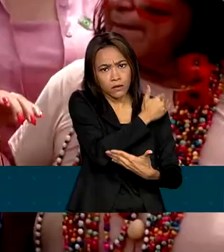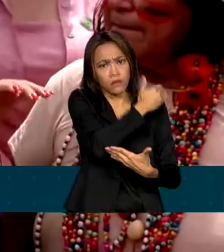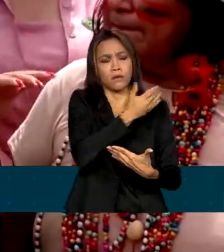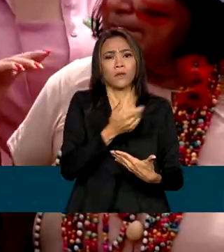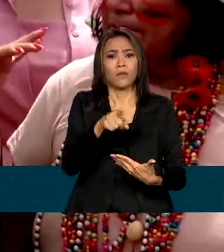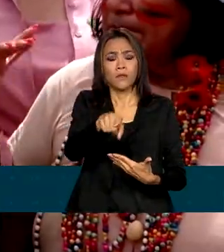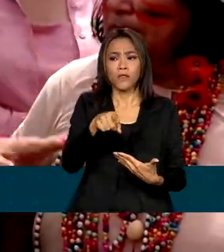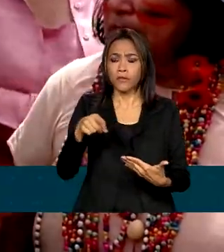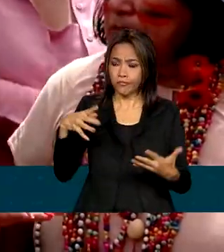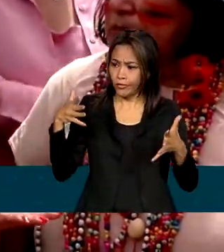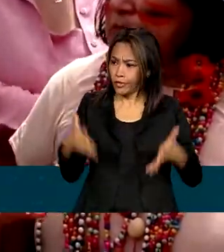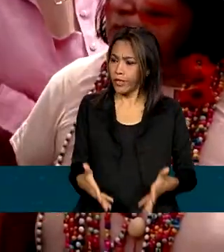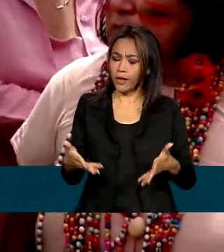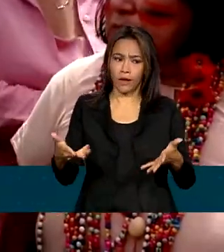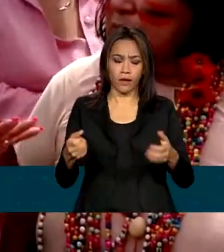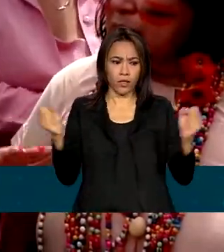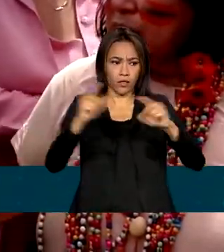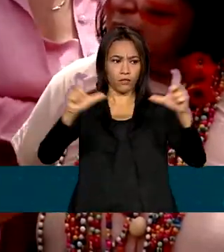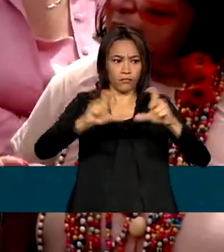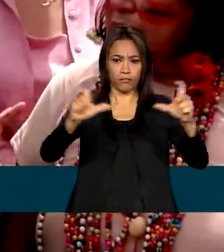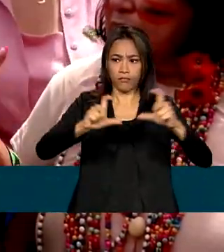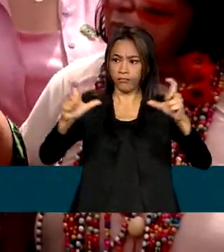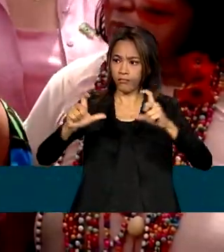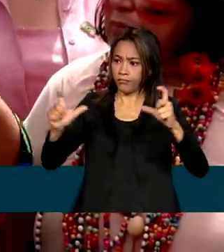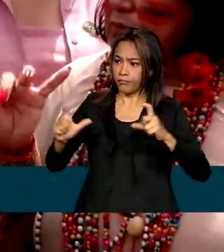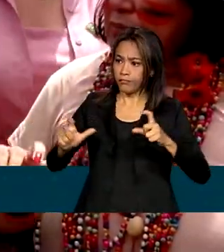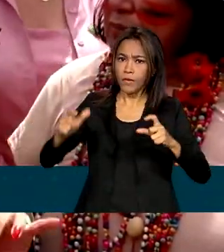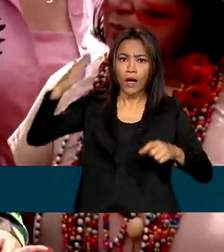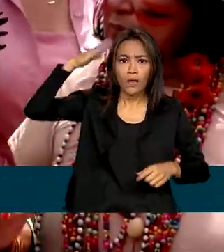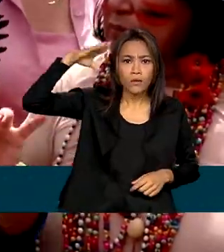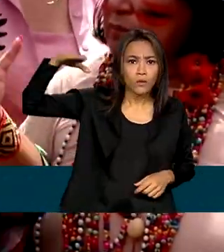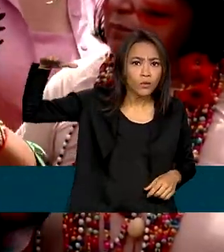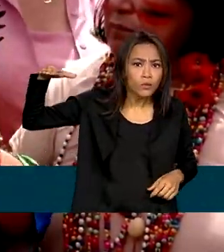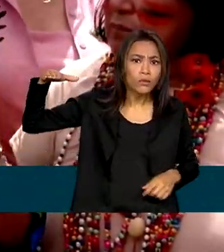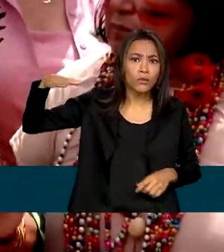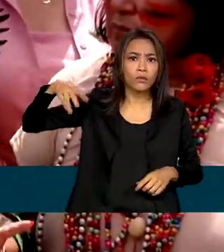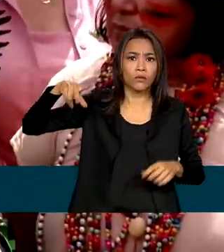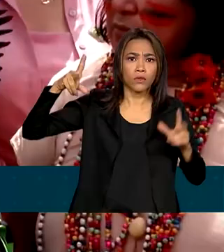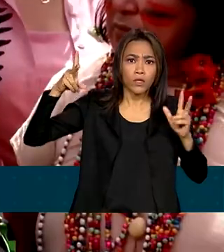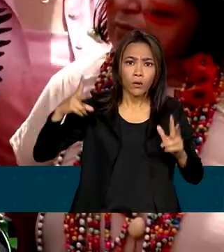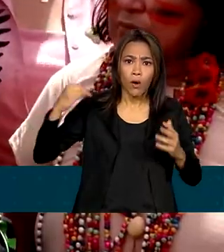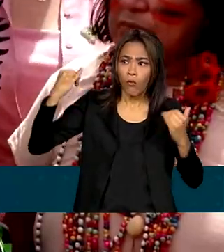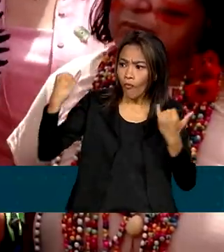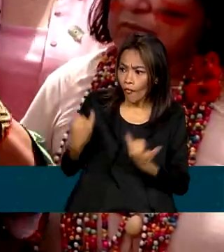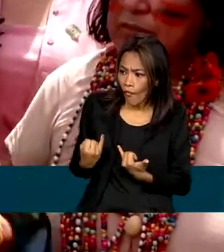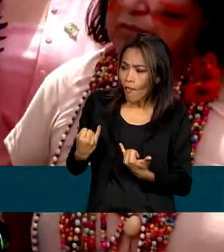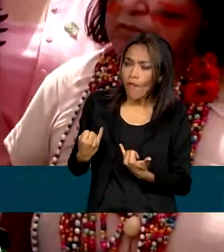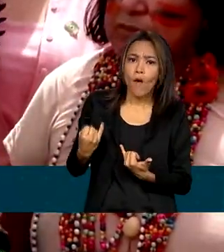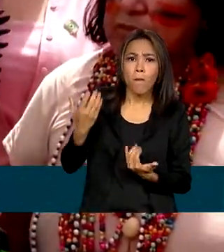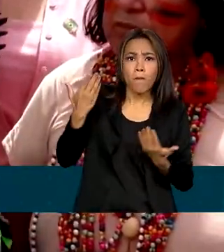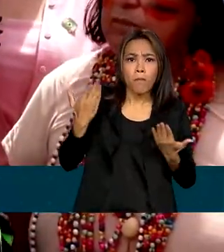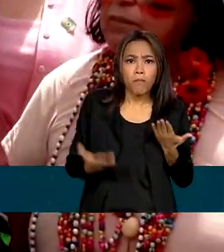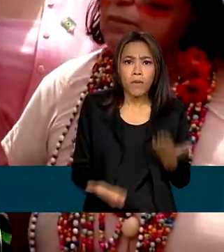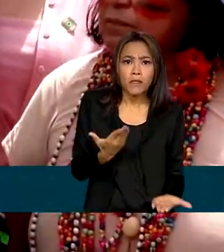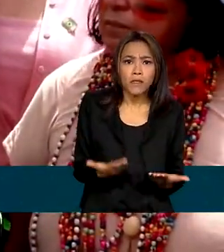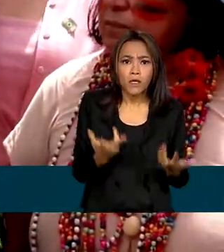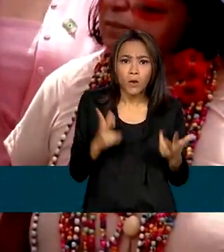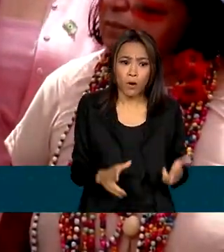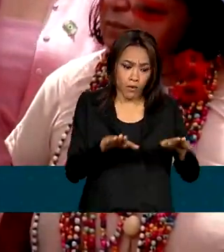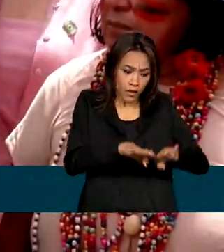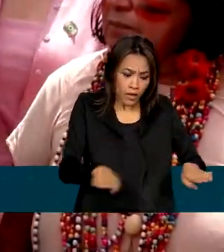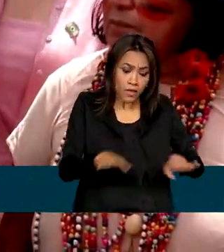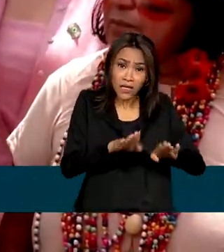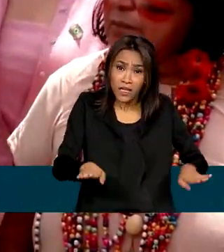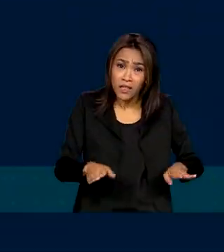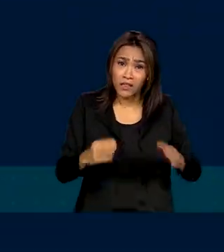de chegar aqui e a gente encontrar adultos com peso de criança e crianças em uma situação de pele